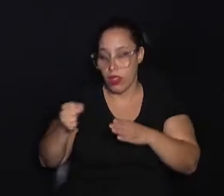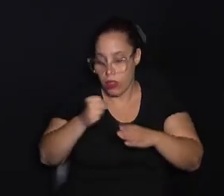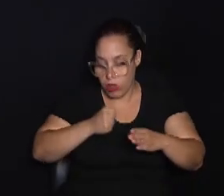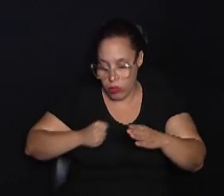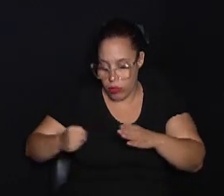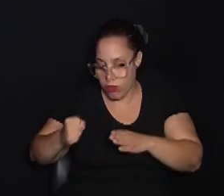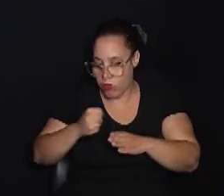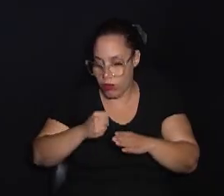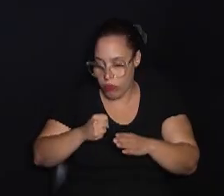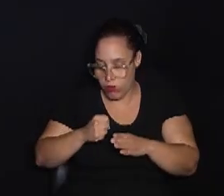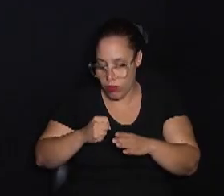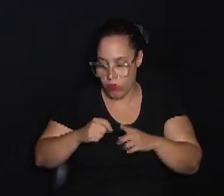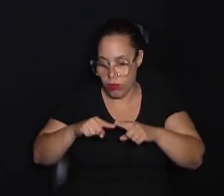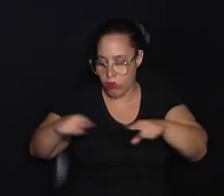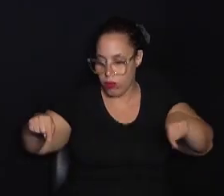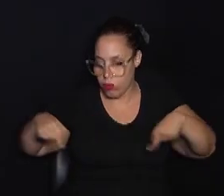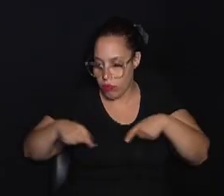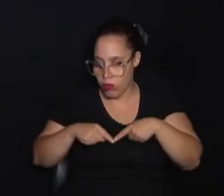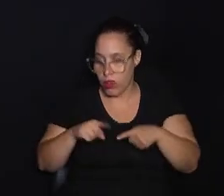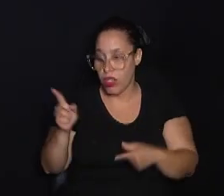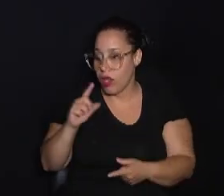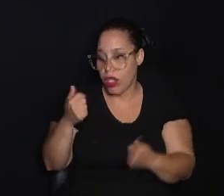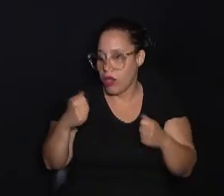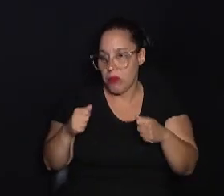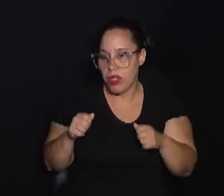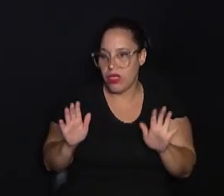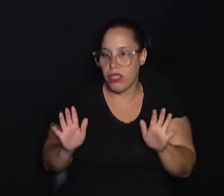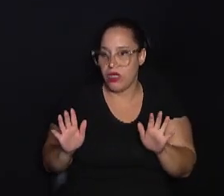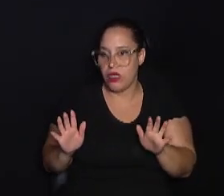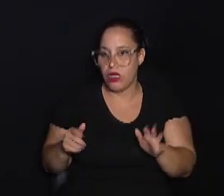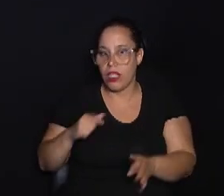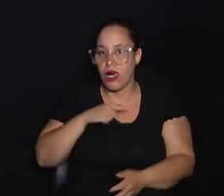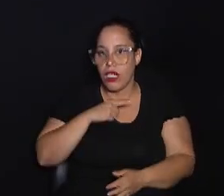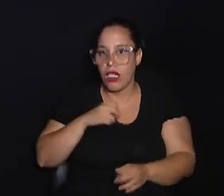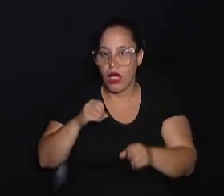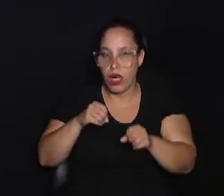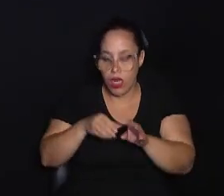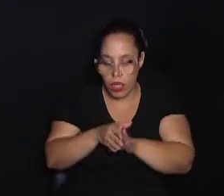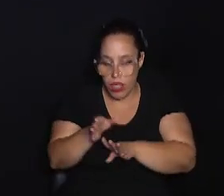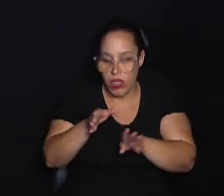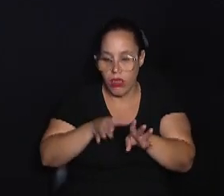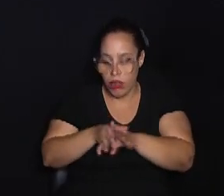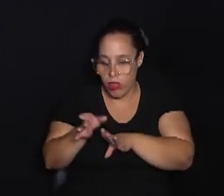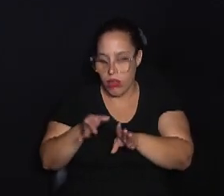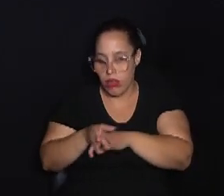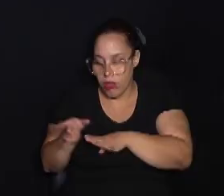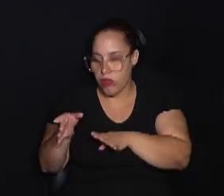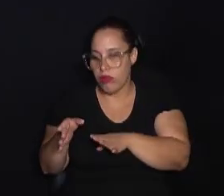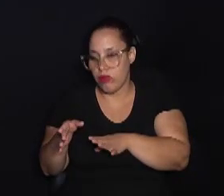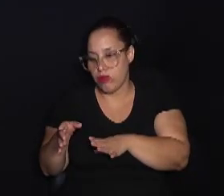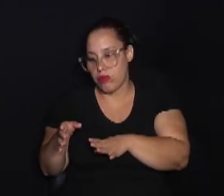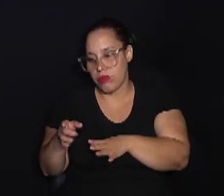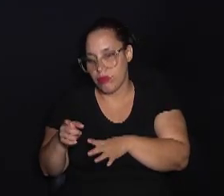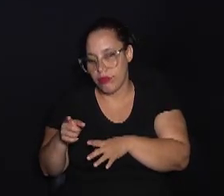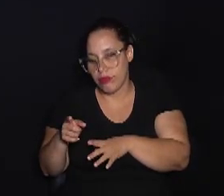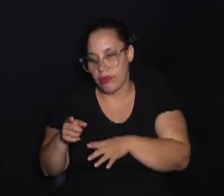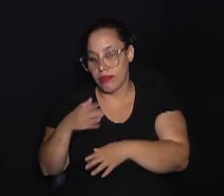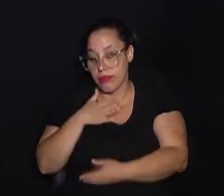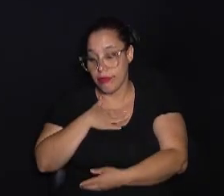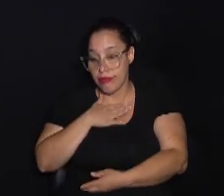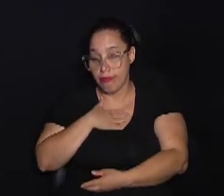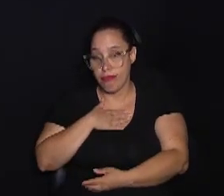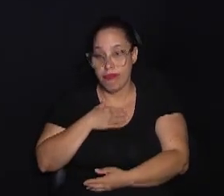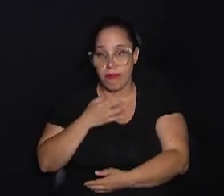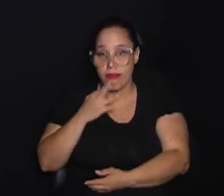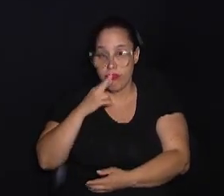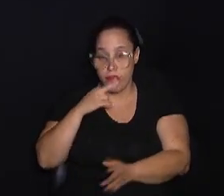cozinha em lugares que não tem demanda, né? A gente precisa ter esse indicador. Por isso que toda hora, boa parte dos meus